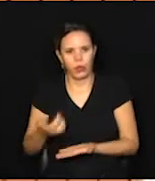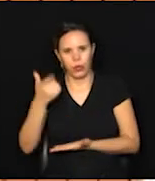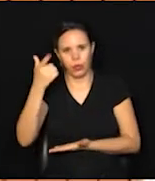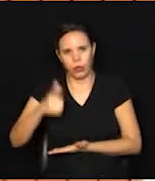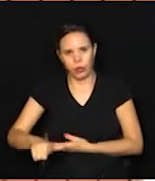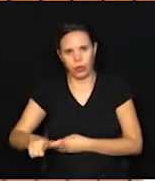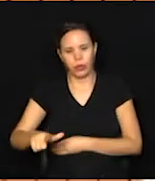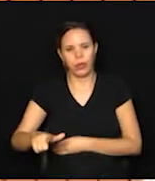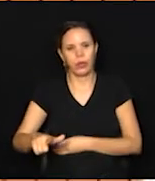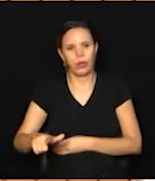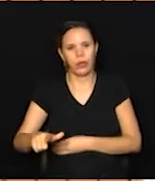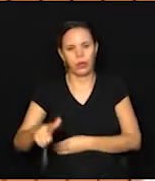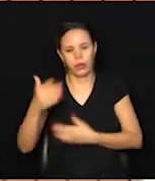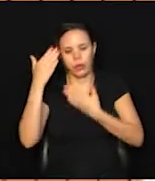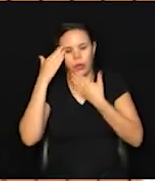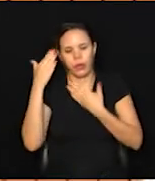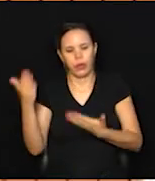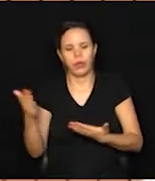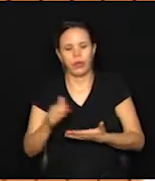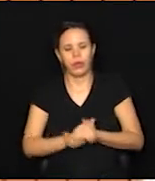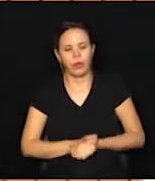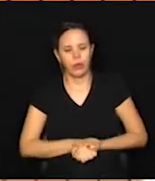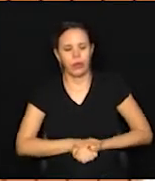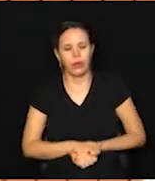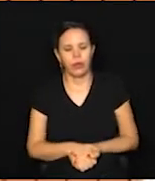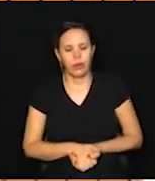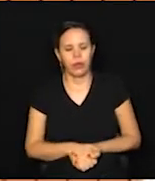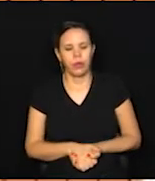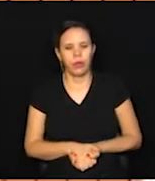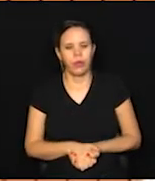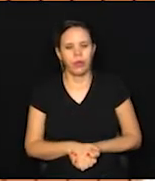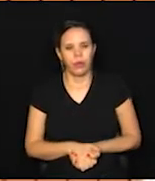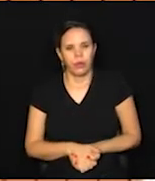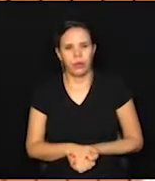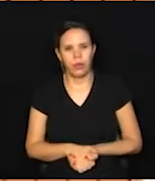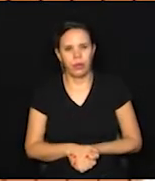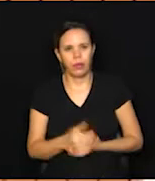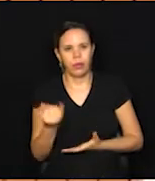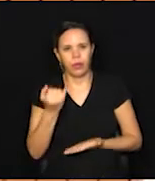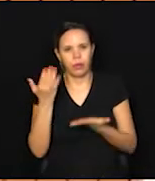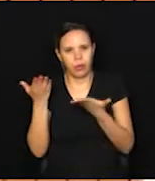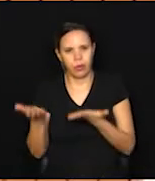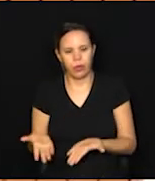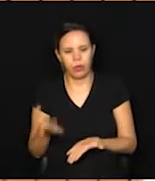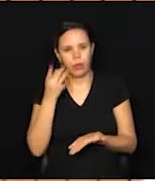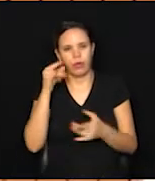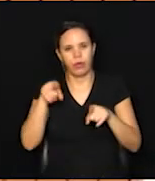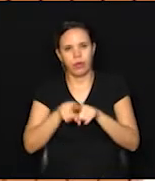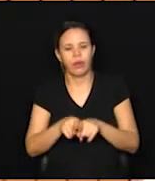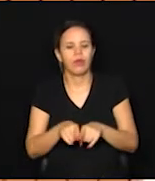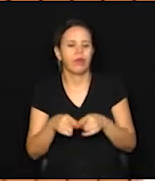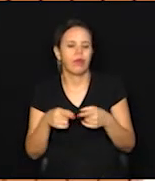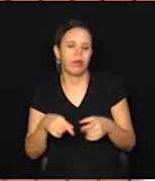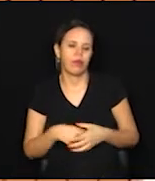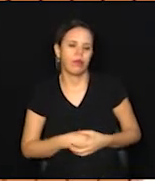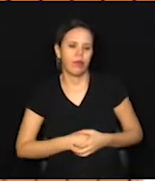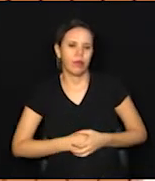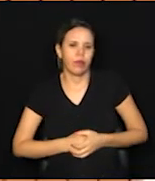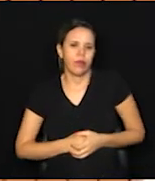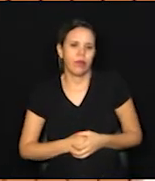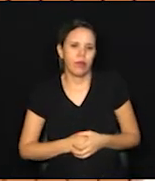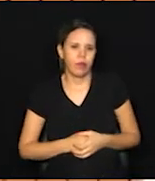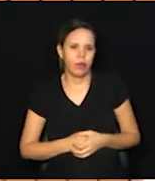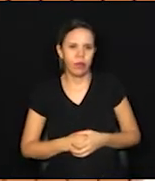vez agradeço, né, a deferência e também